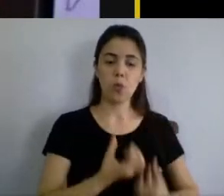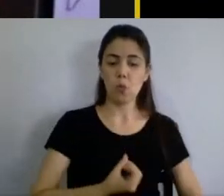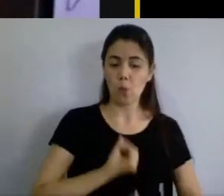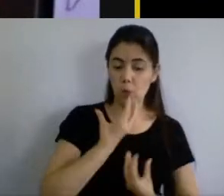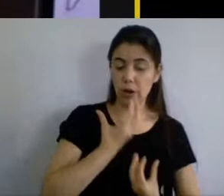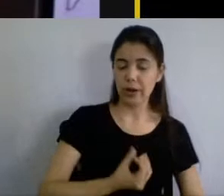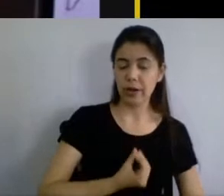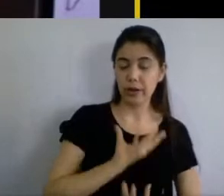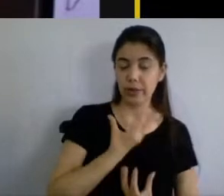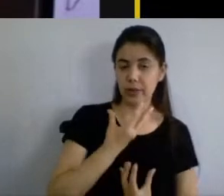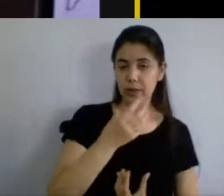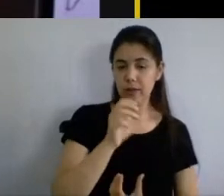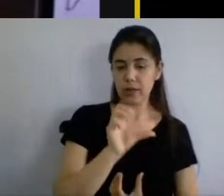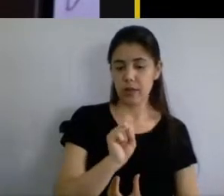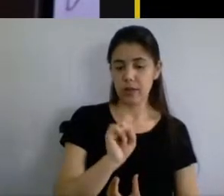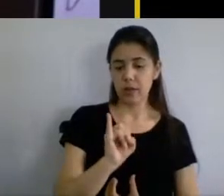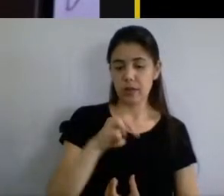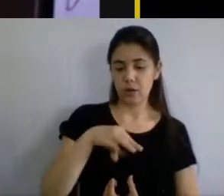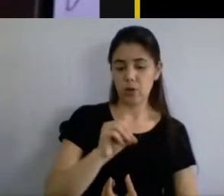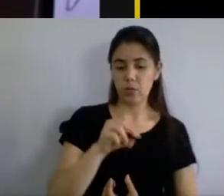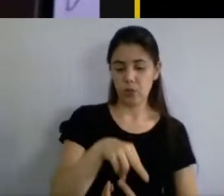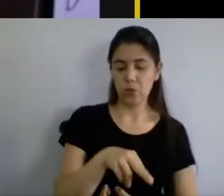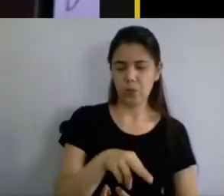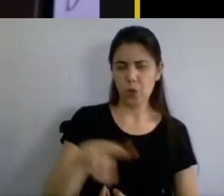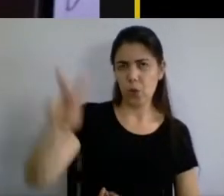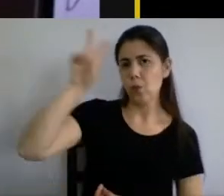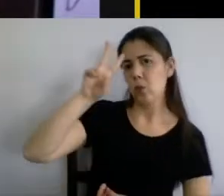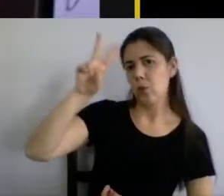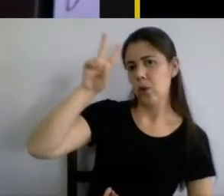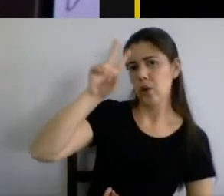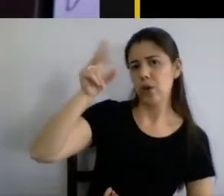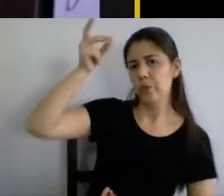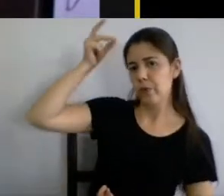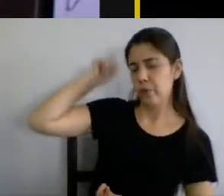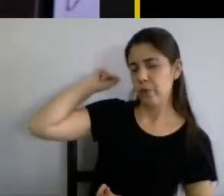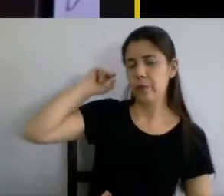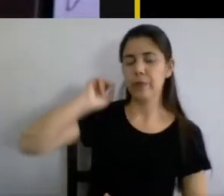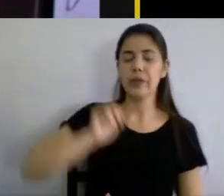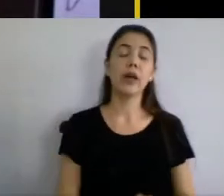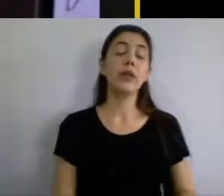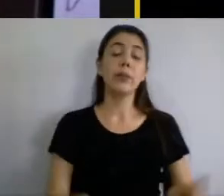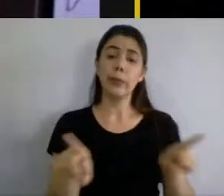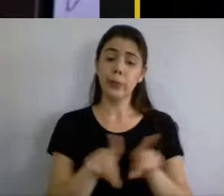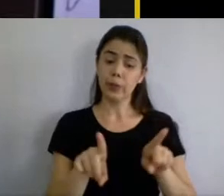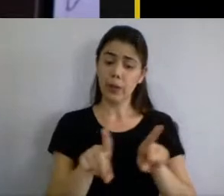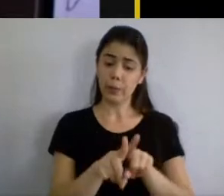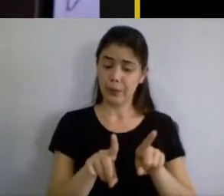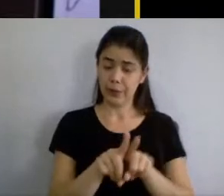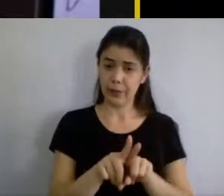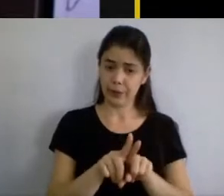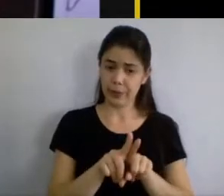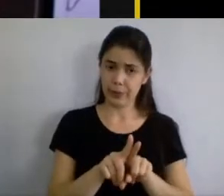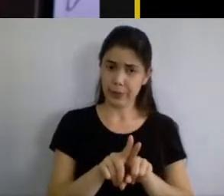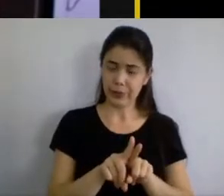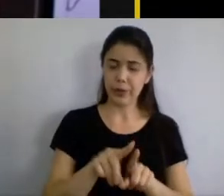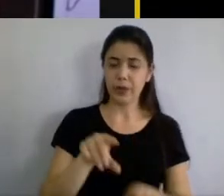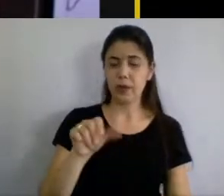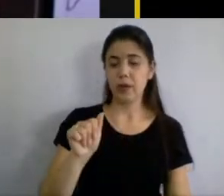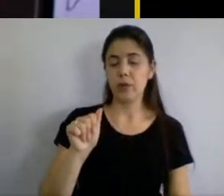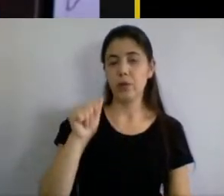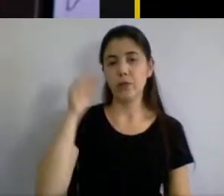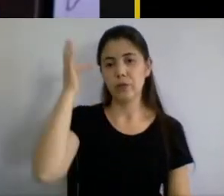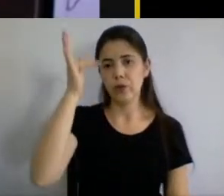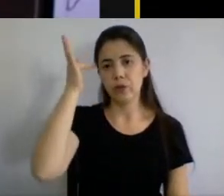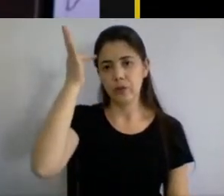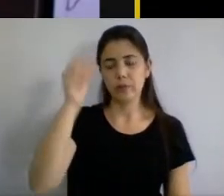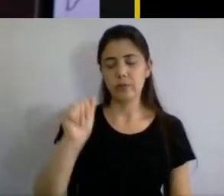modo como mais tarde o Aristóteles define no tratado dele De Anima, sobre a alma, a